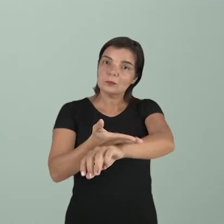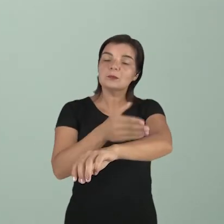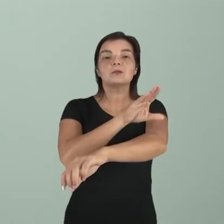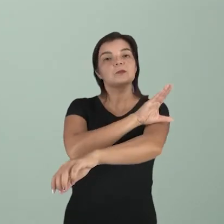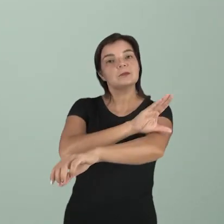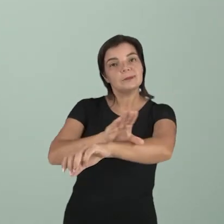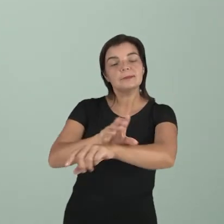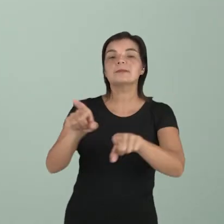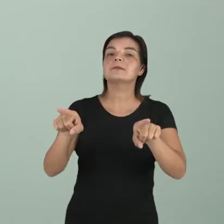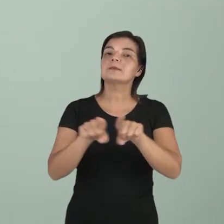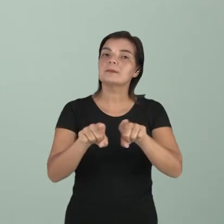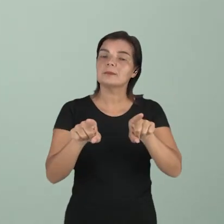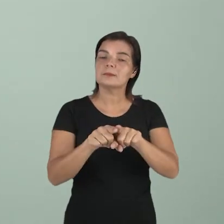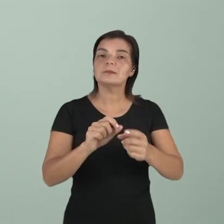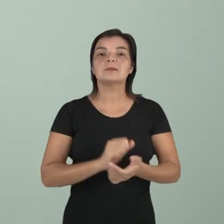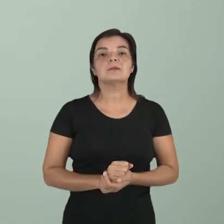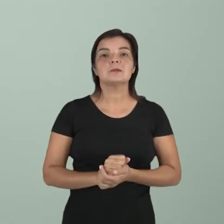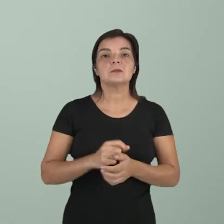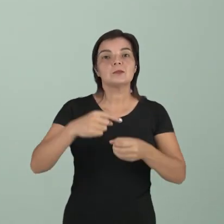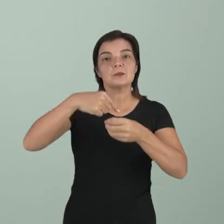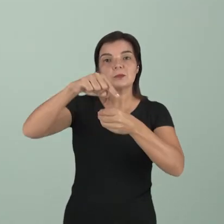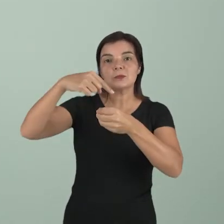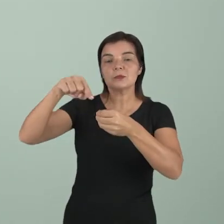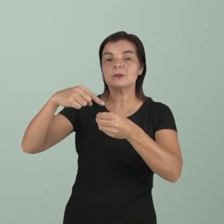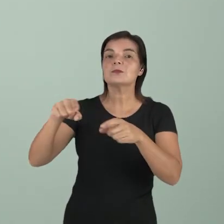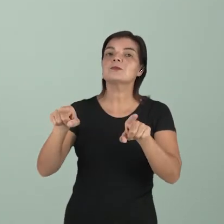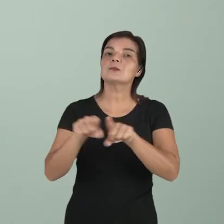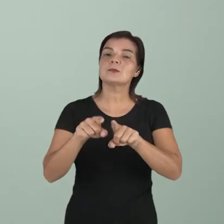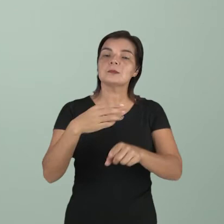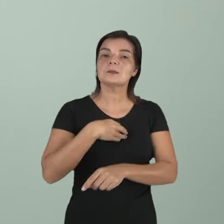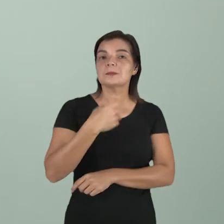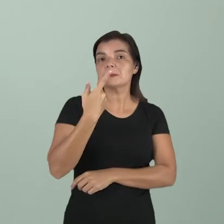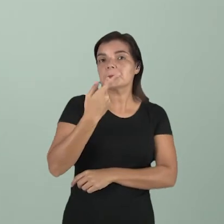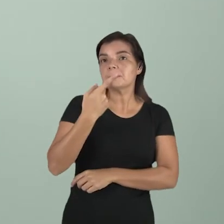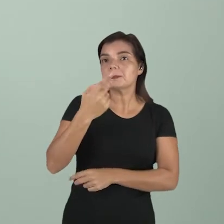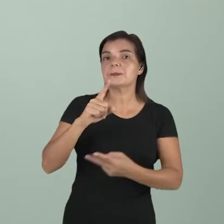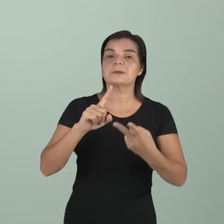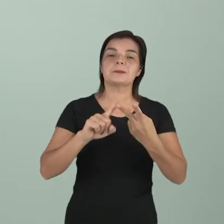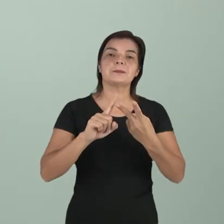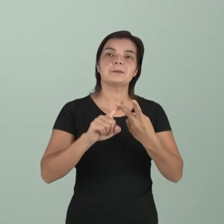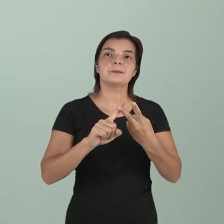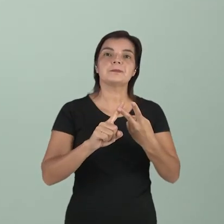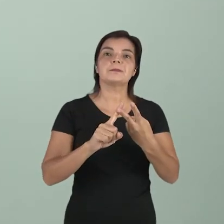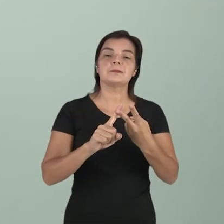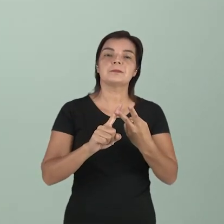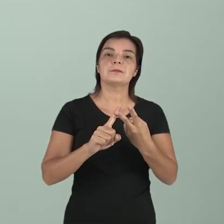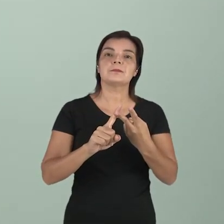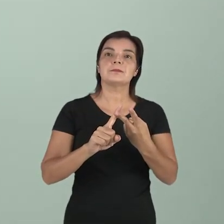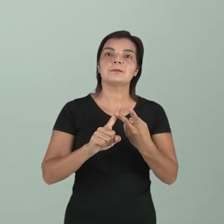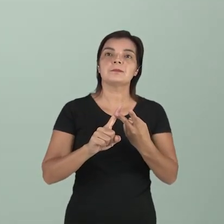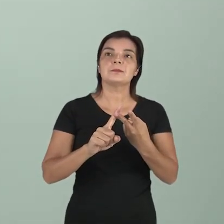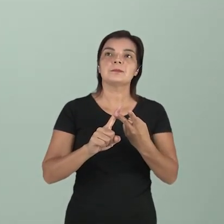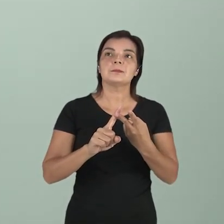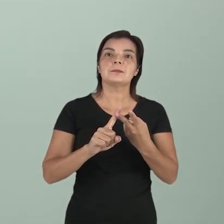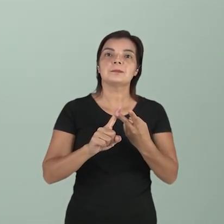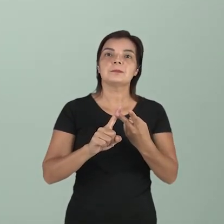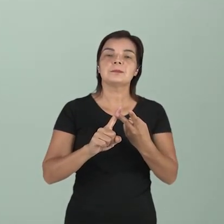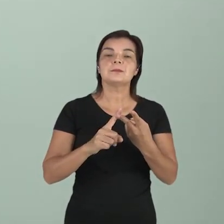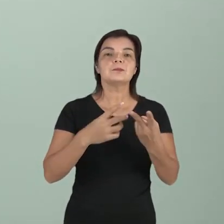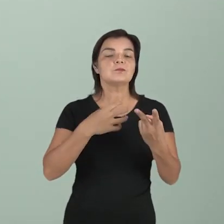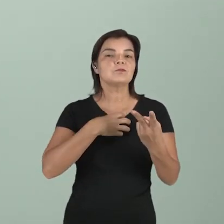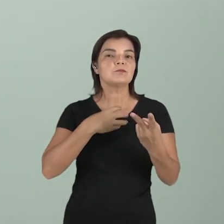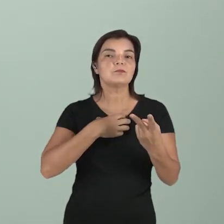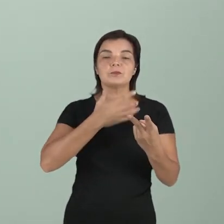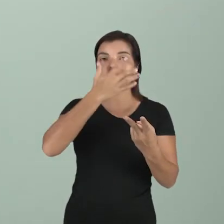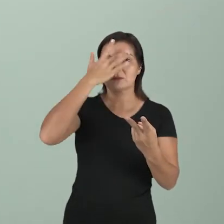estado. Então, pessoal, é isso, a nossa aula de hoje. Eu só queria passar um pouquinho para vocês como que